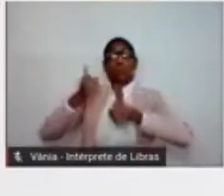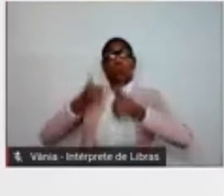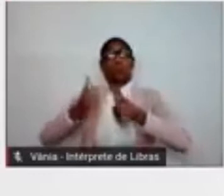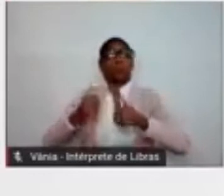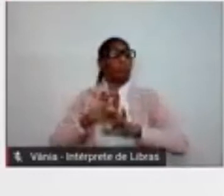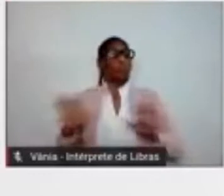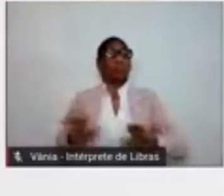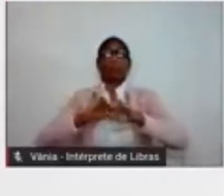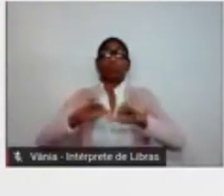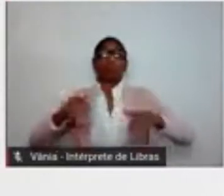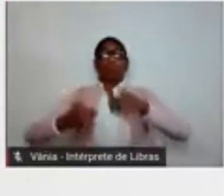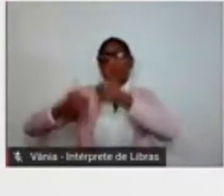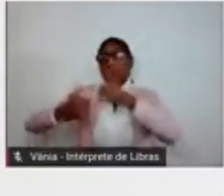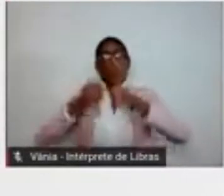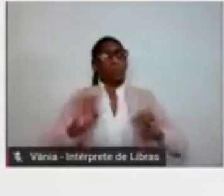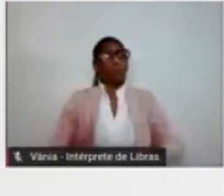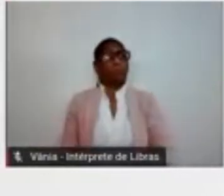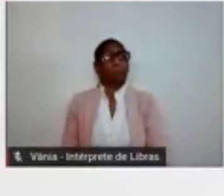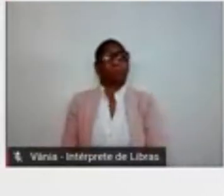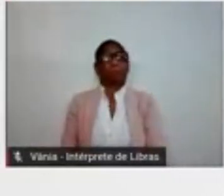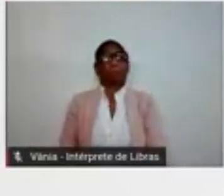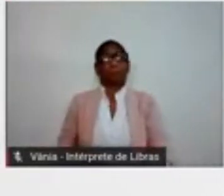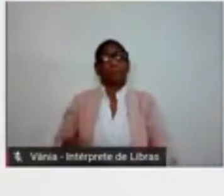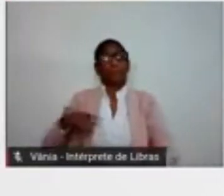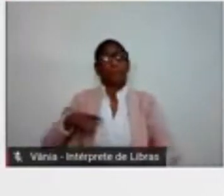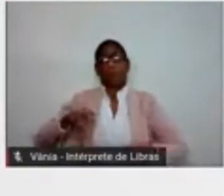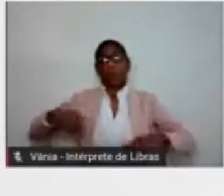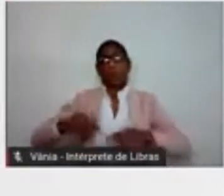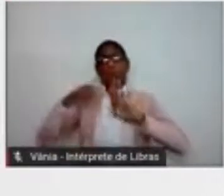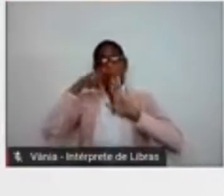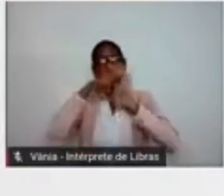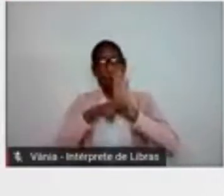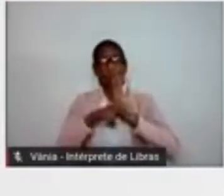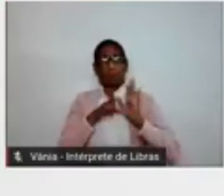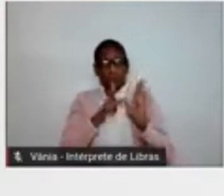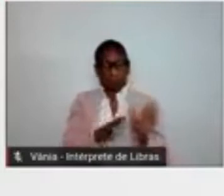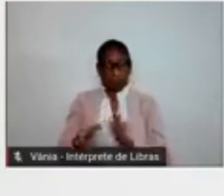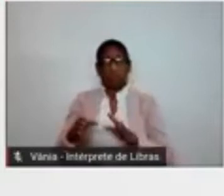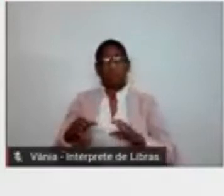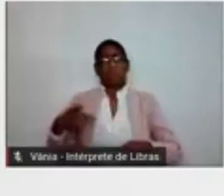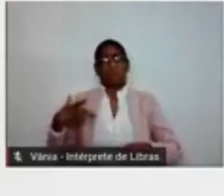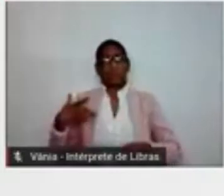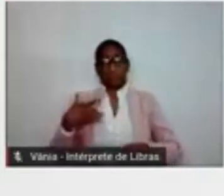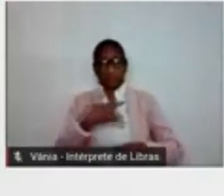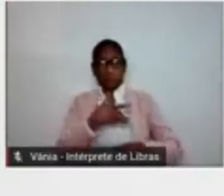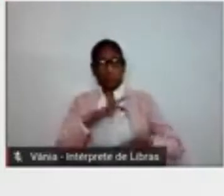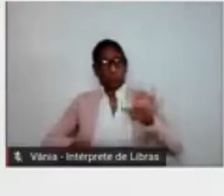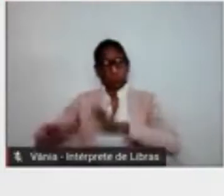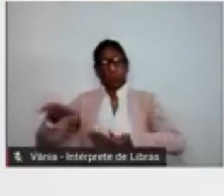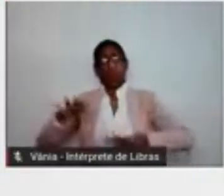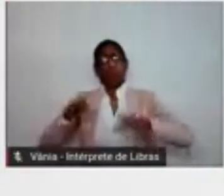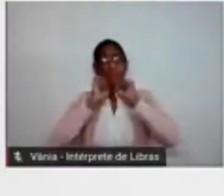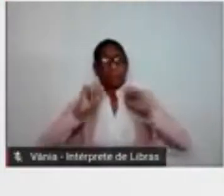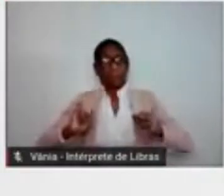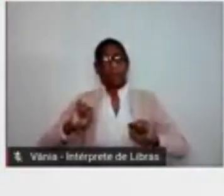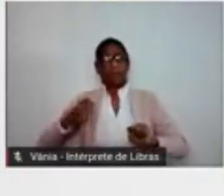de transmissão, né, e que há todo um normativo, um conjunto de normativos da Secretaria de Saúde, muito